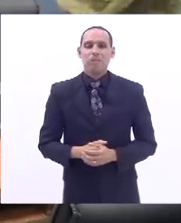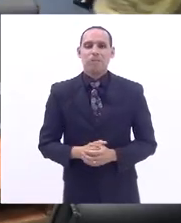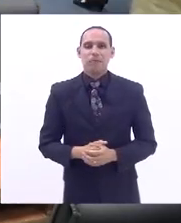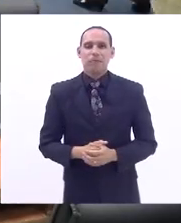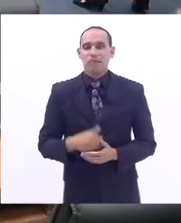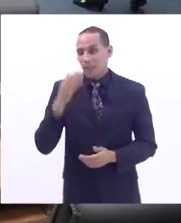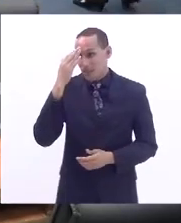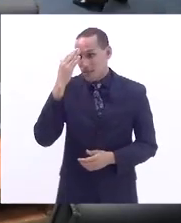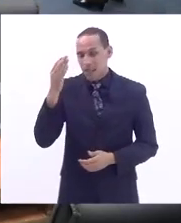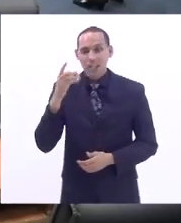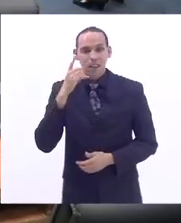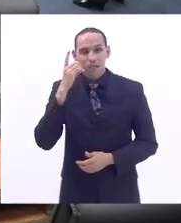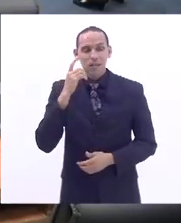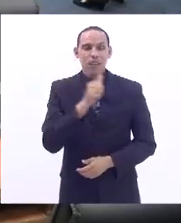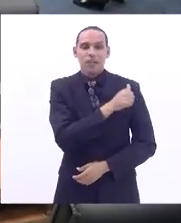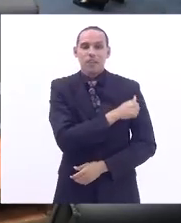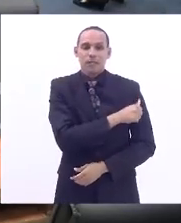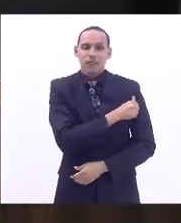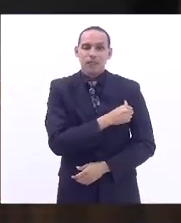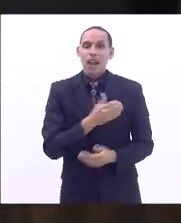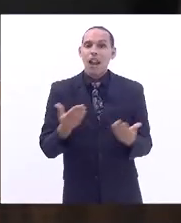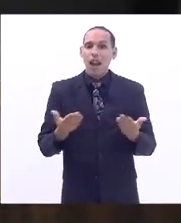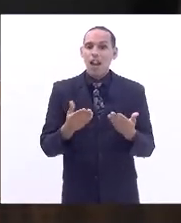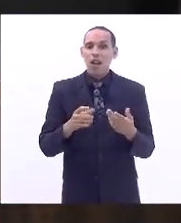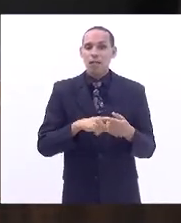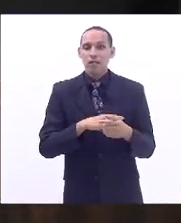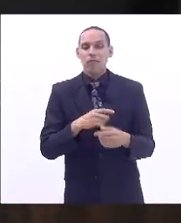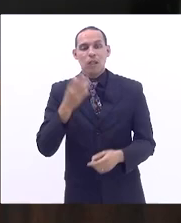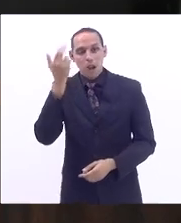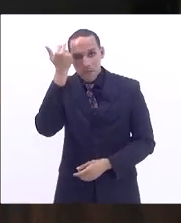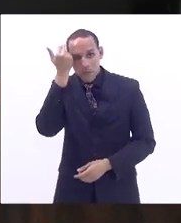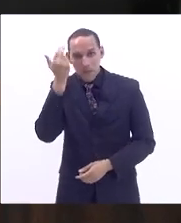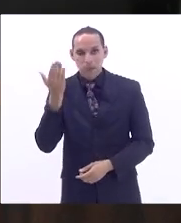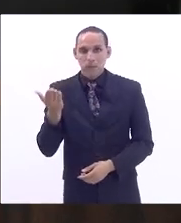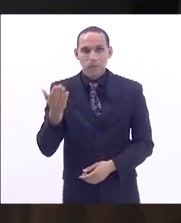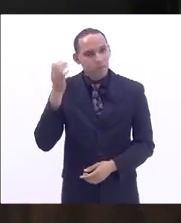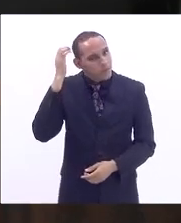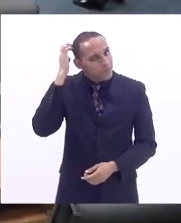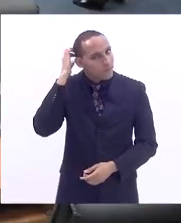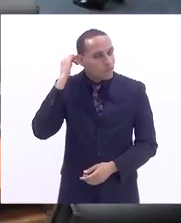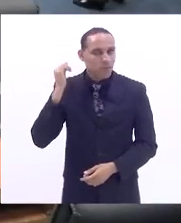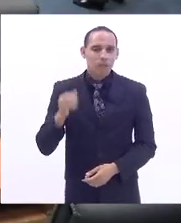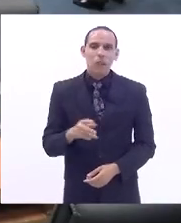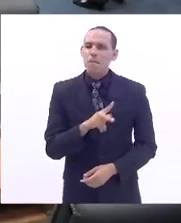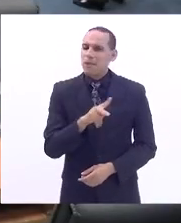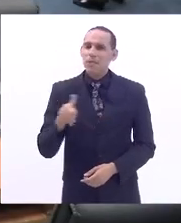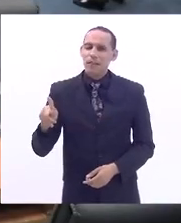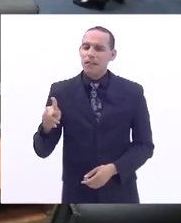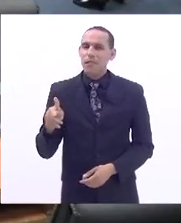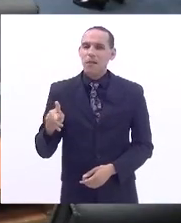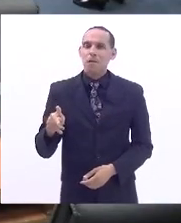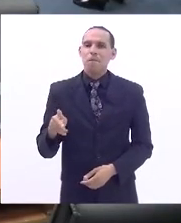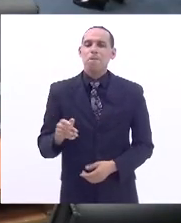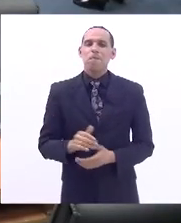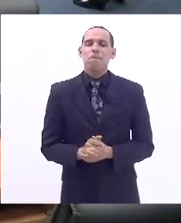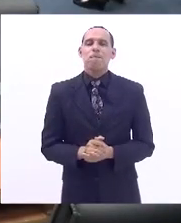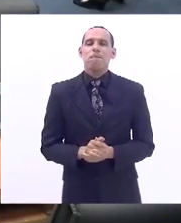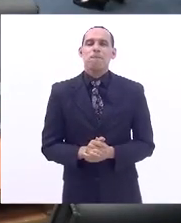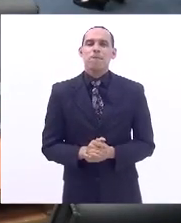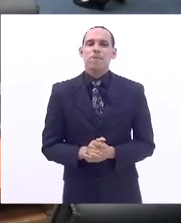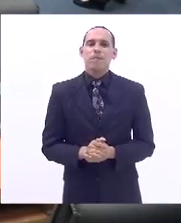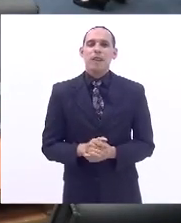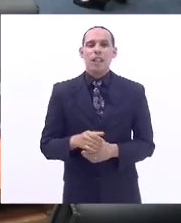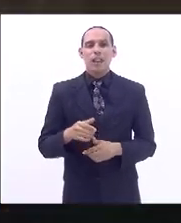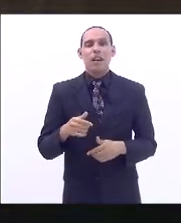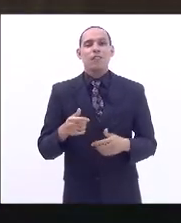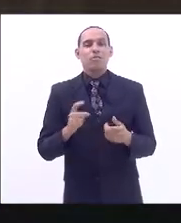é obrigado a deputado a Regiane então agora em sequência Deputado Eliomar Coelho os trabalhos da associação